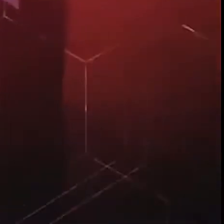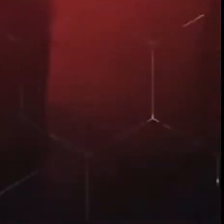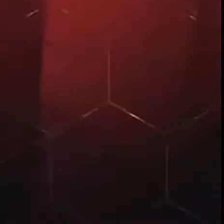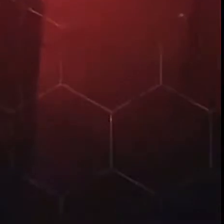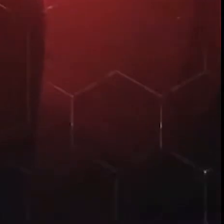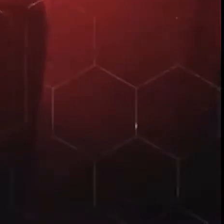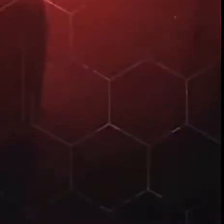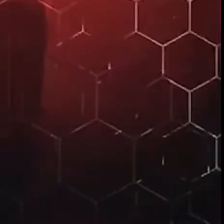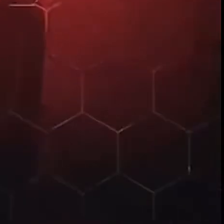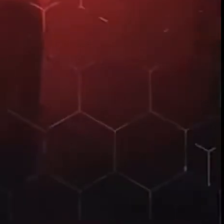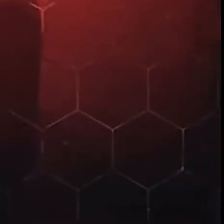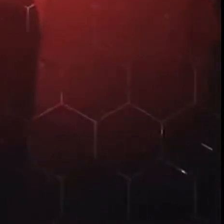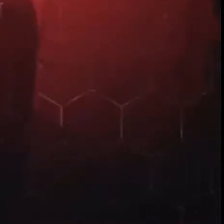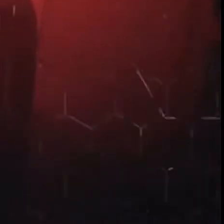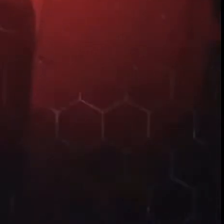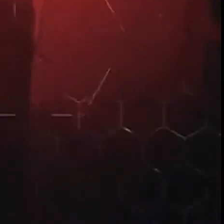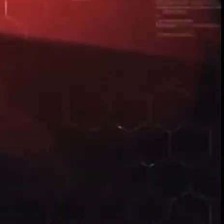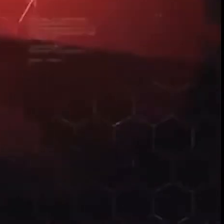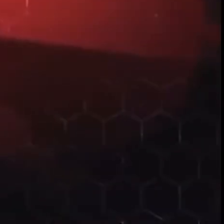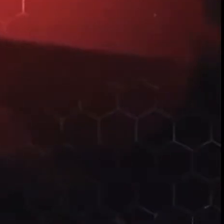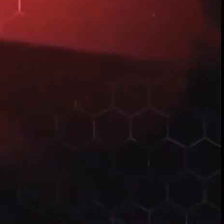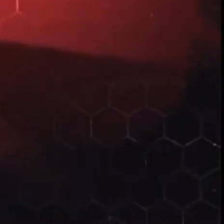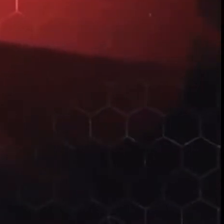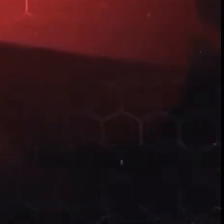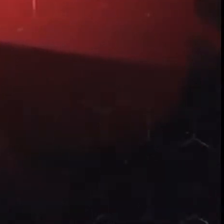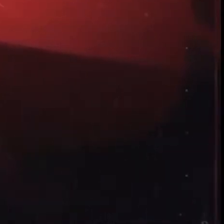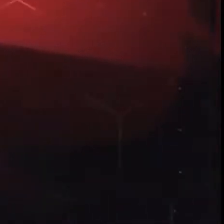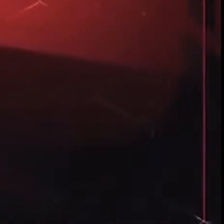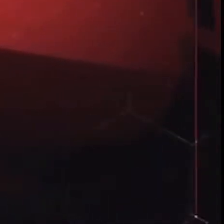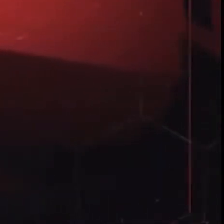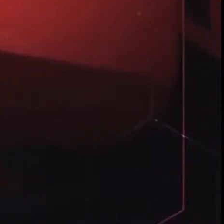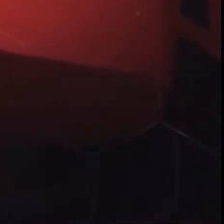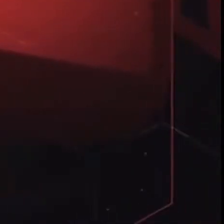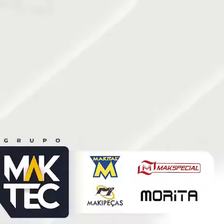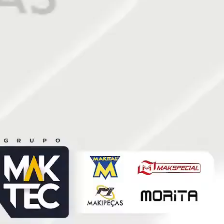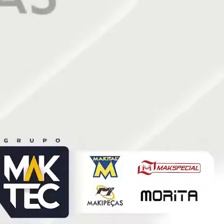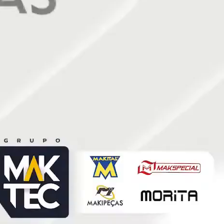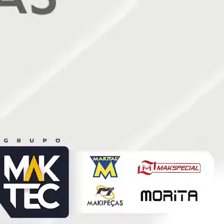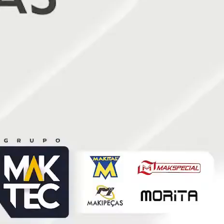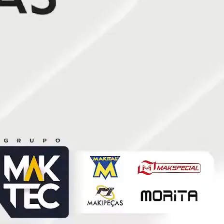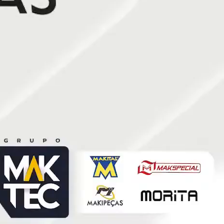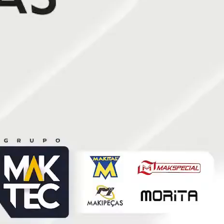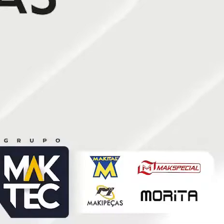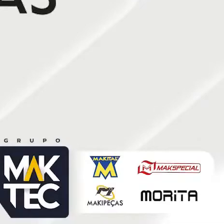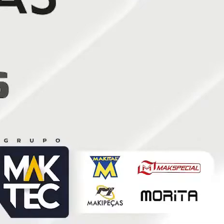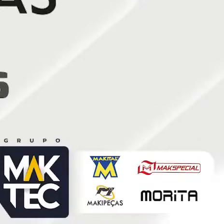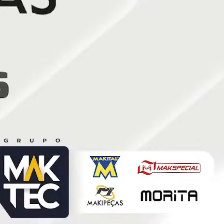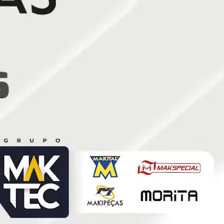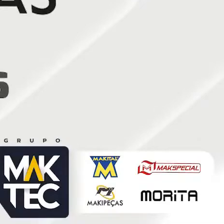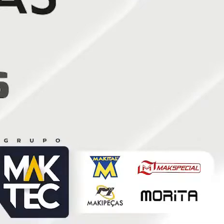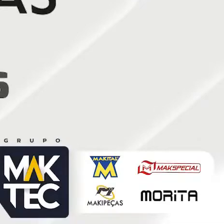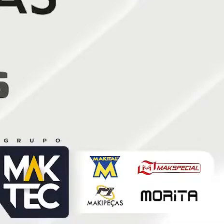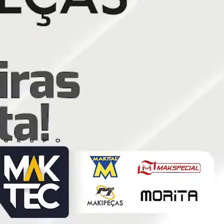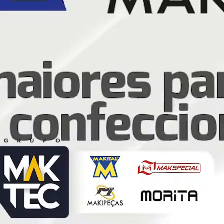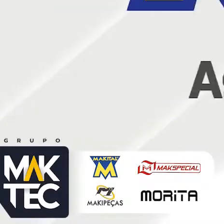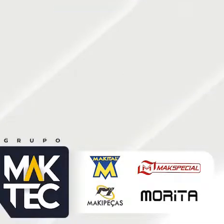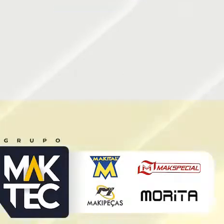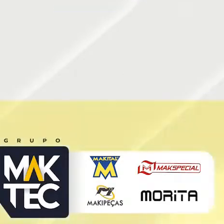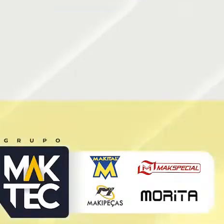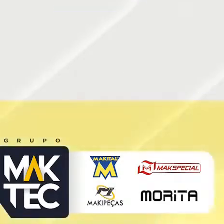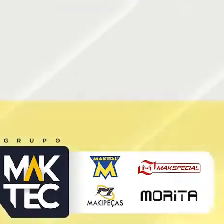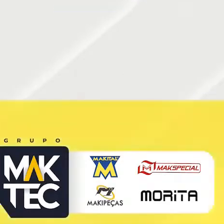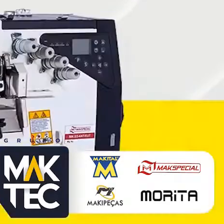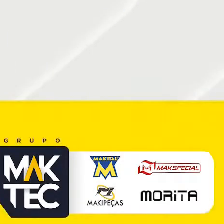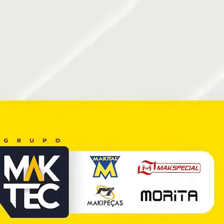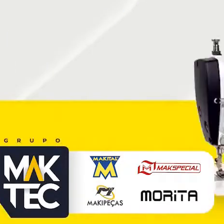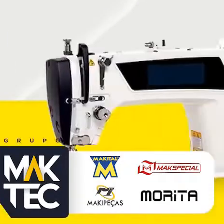819-8972-9790. Santa Cruz Online, agora mais próximo de você. A Mactal é a maior importadora de máquinas para a